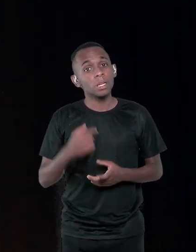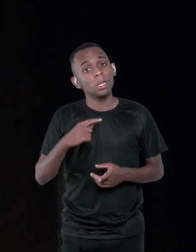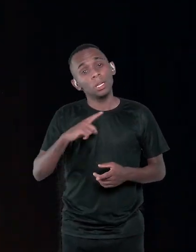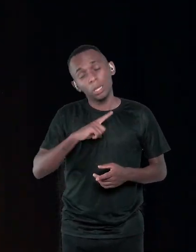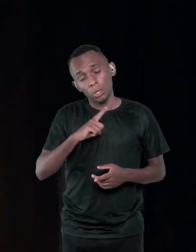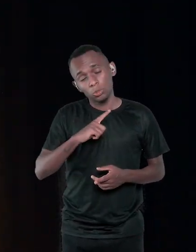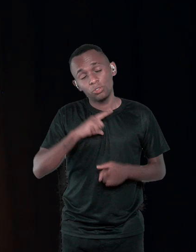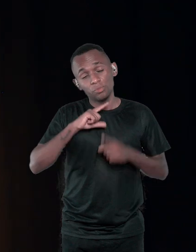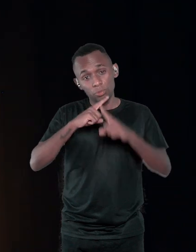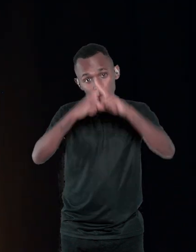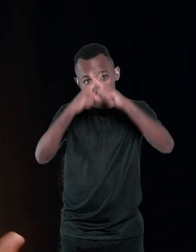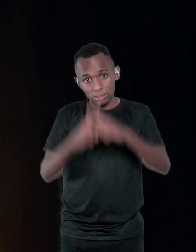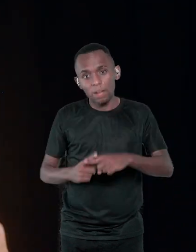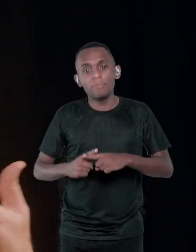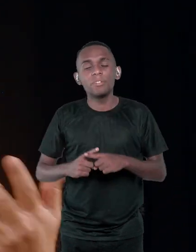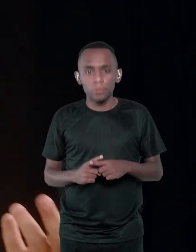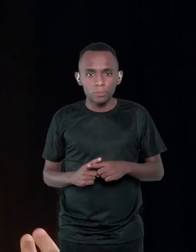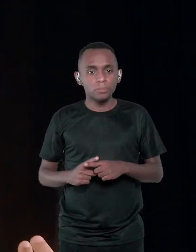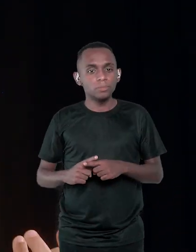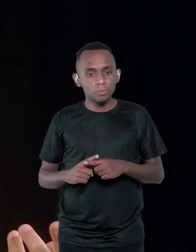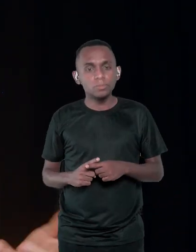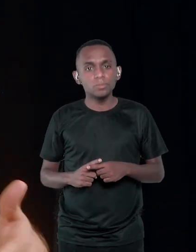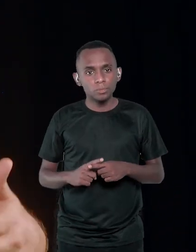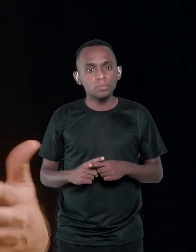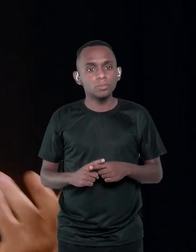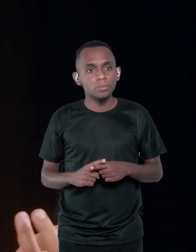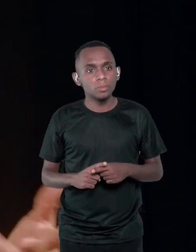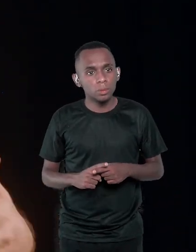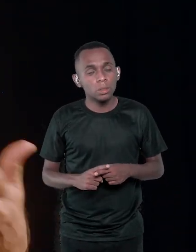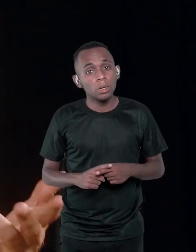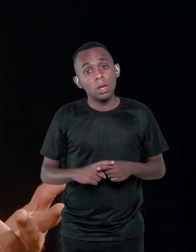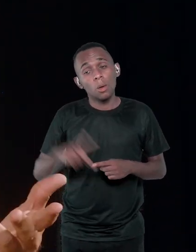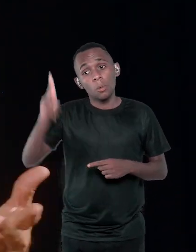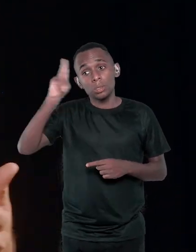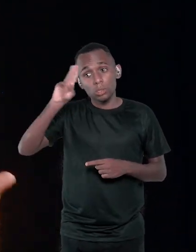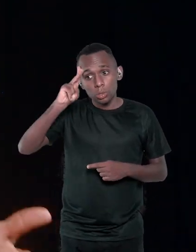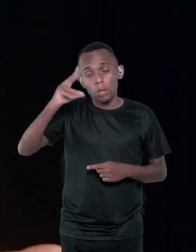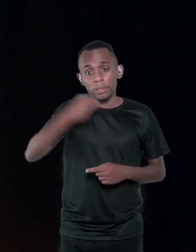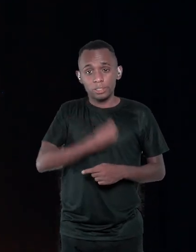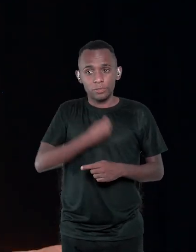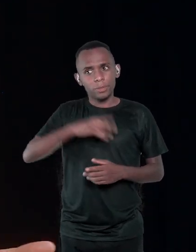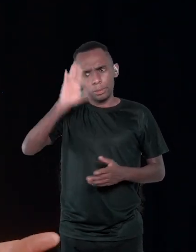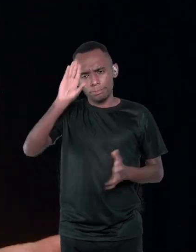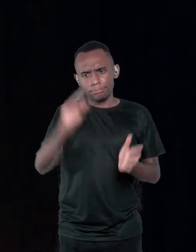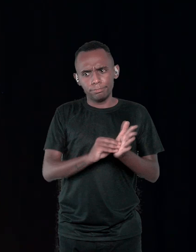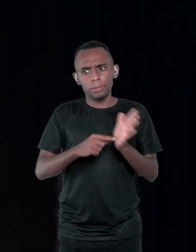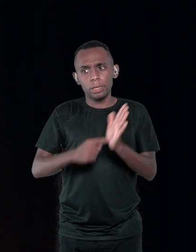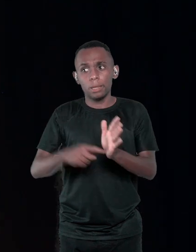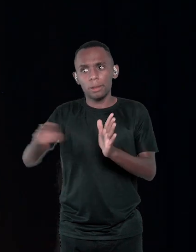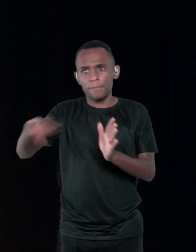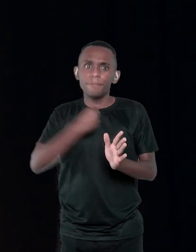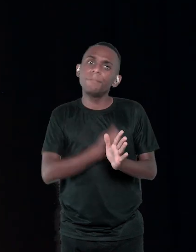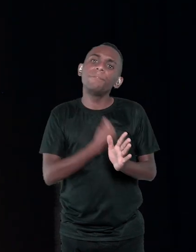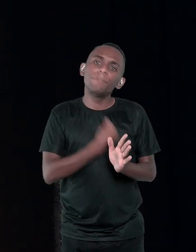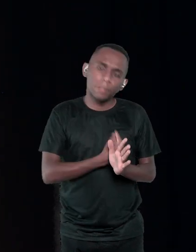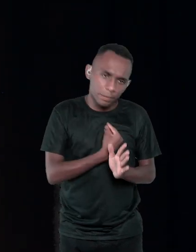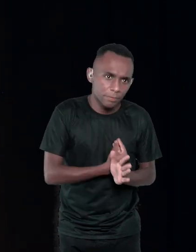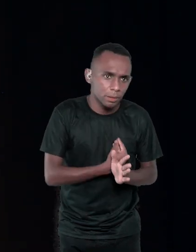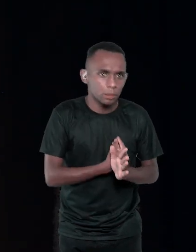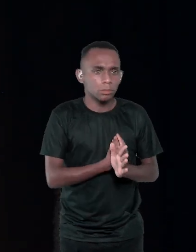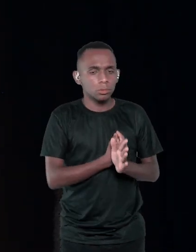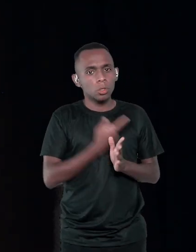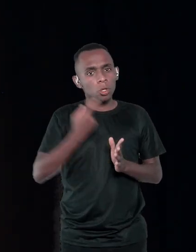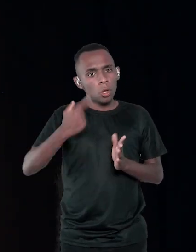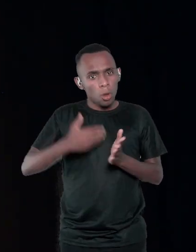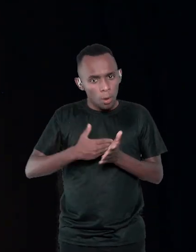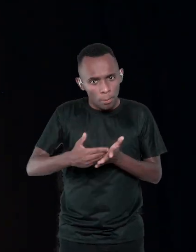desafio de fazer uma biografia de uma pessoa que, obviamente, estava mais do que viva. Né? Quando a